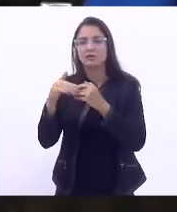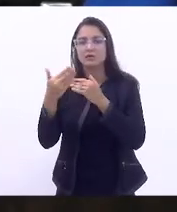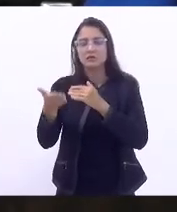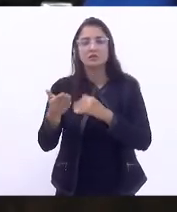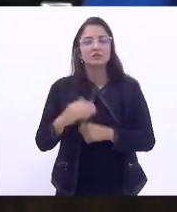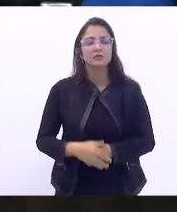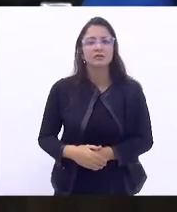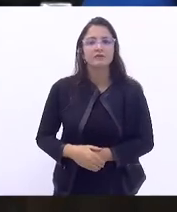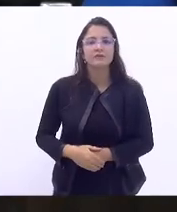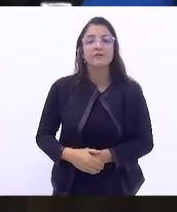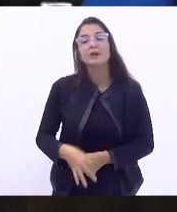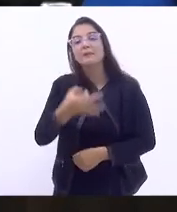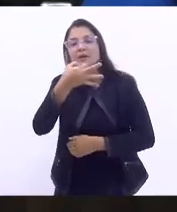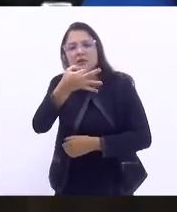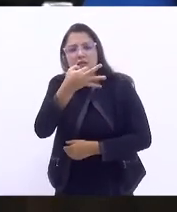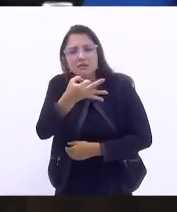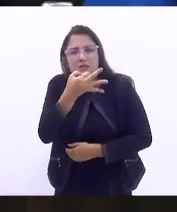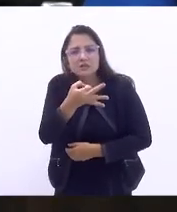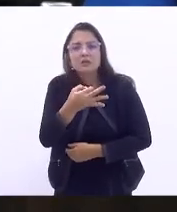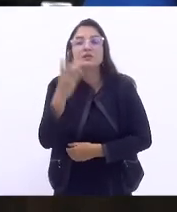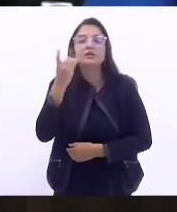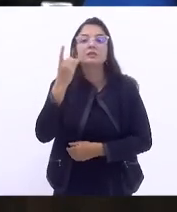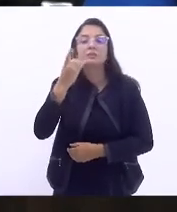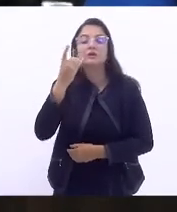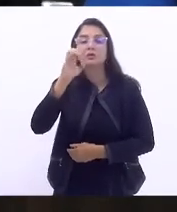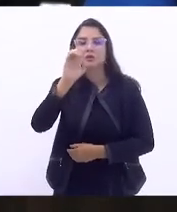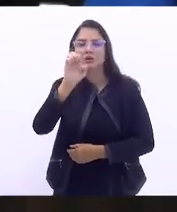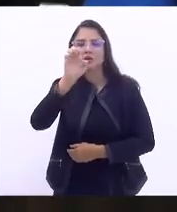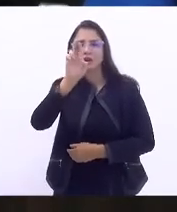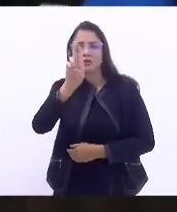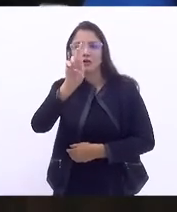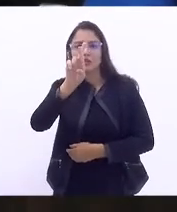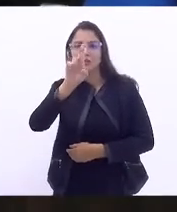emitir o parecer, deputado Eurico Júnior.